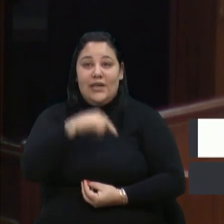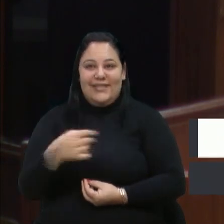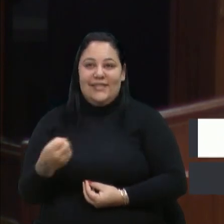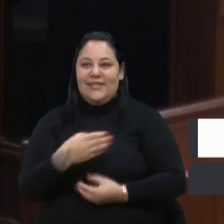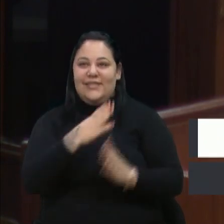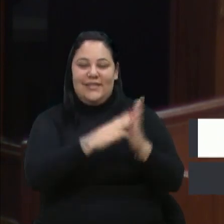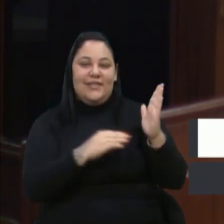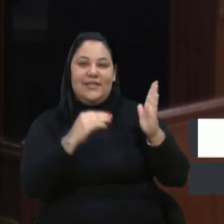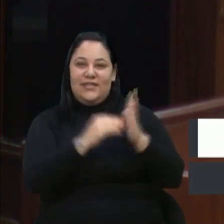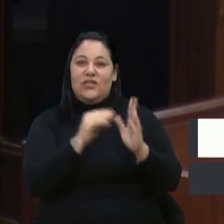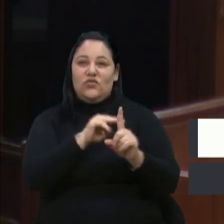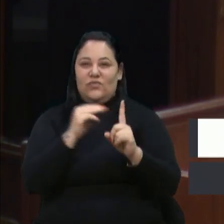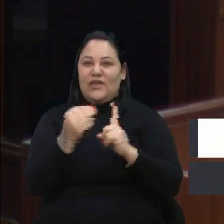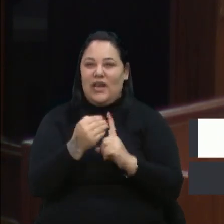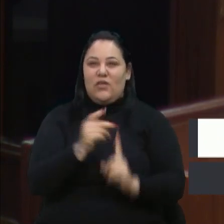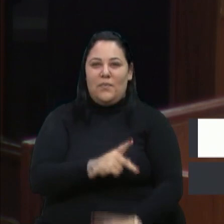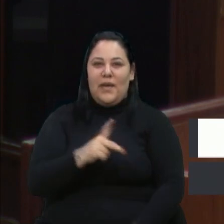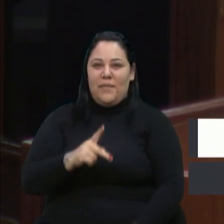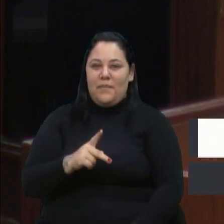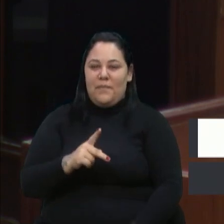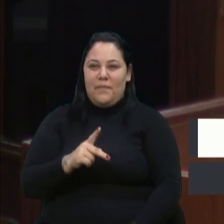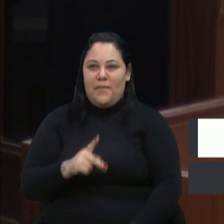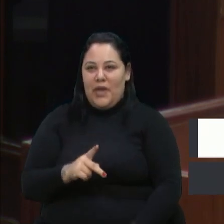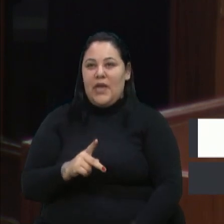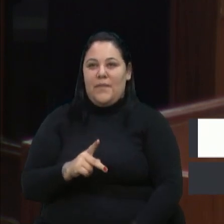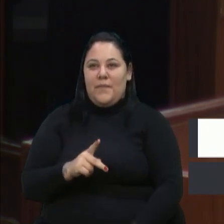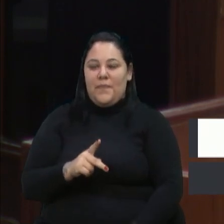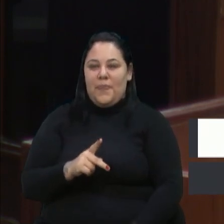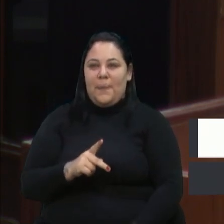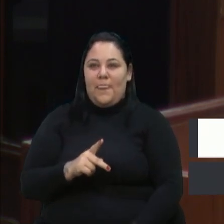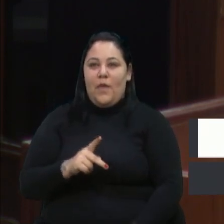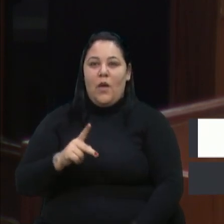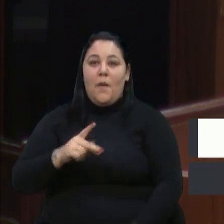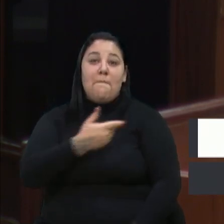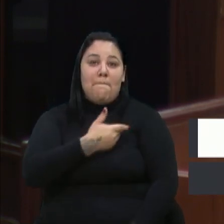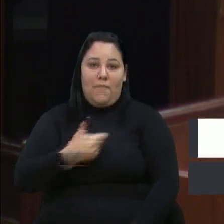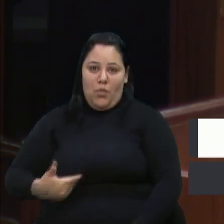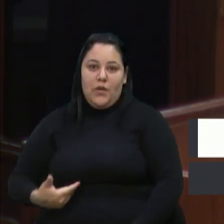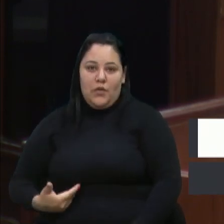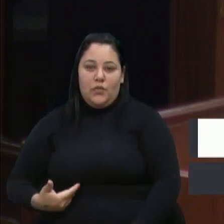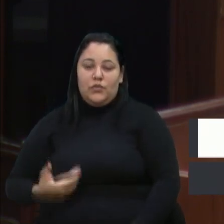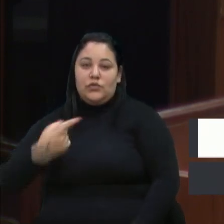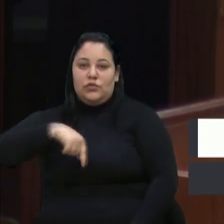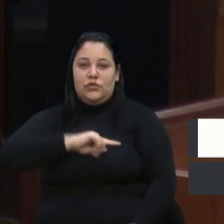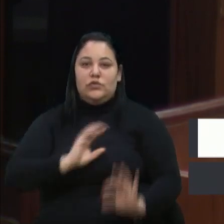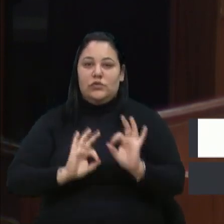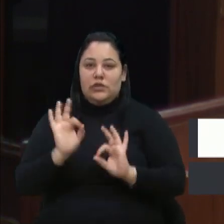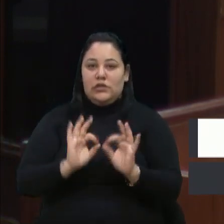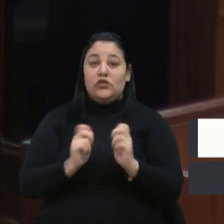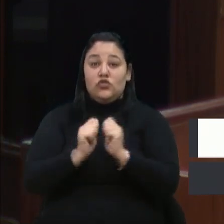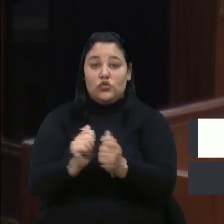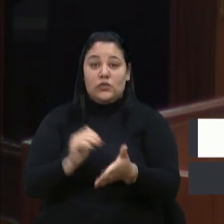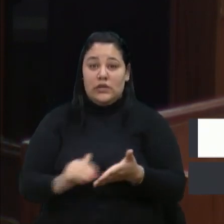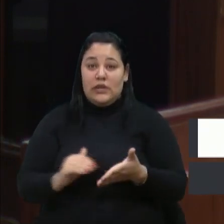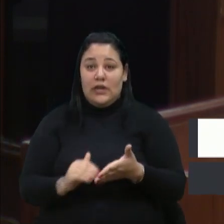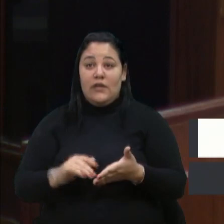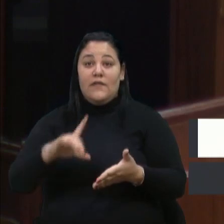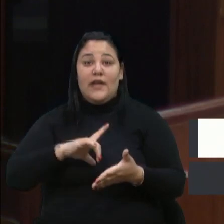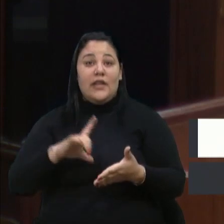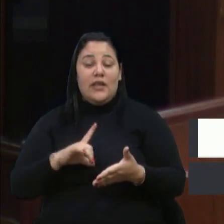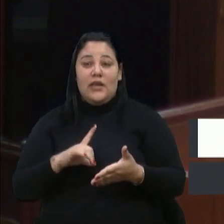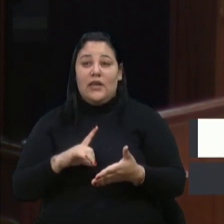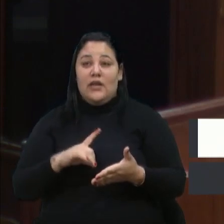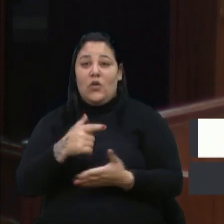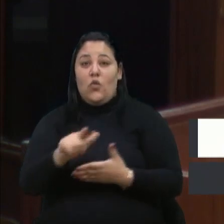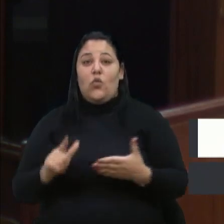modelo de mercado público, que nós estamos planejando junto com o secretário, enfim, ele vai ter tudo que a gente viu lá